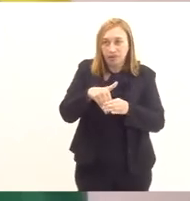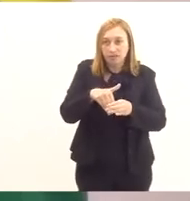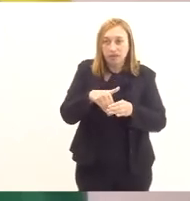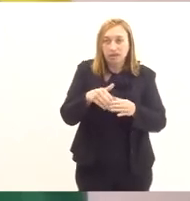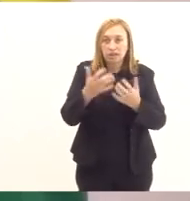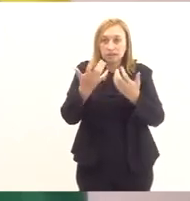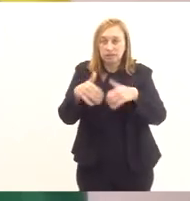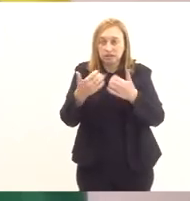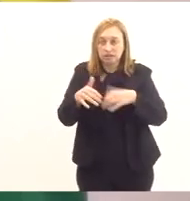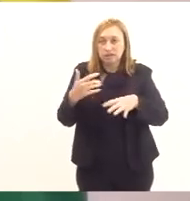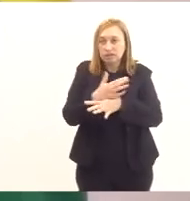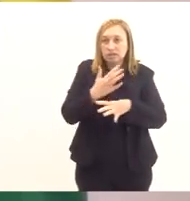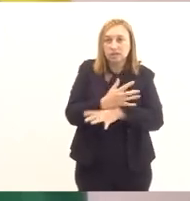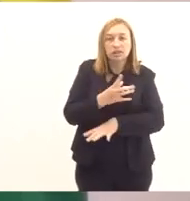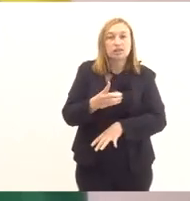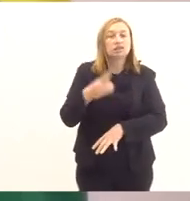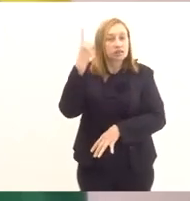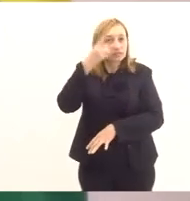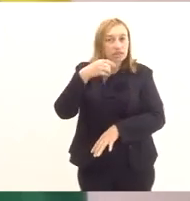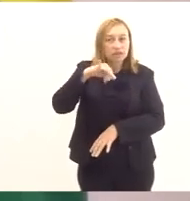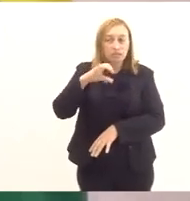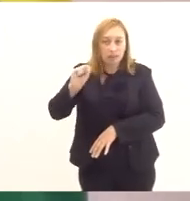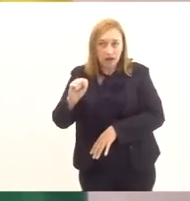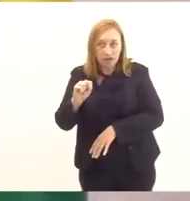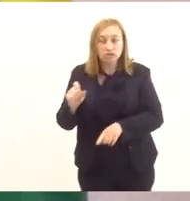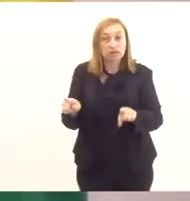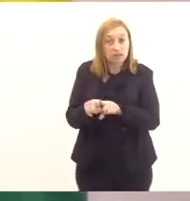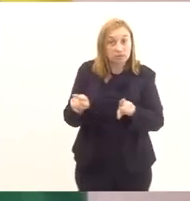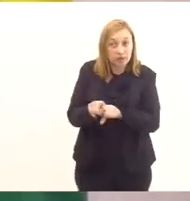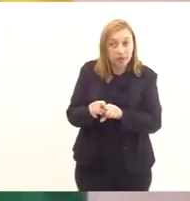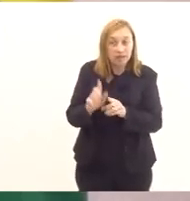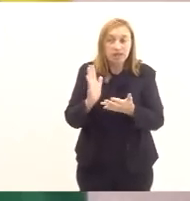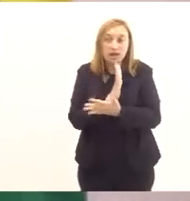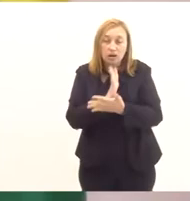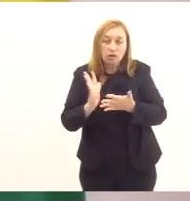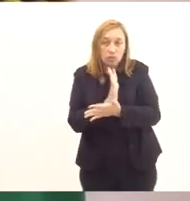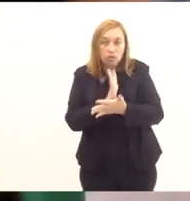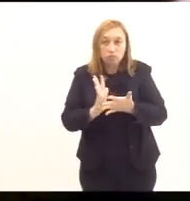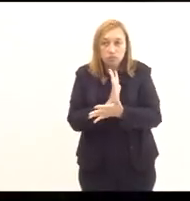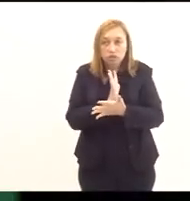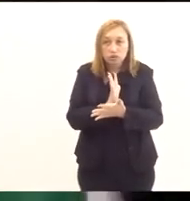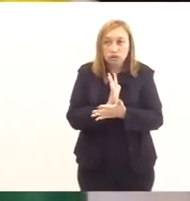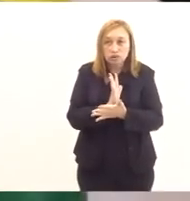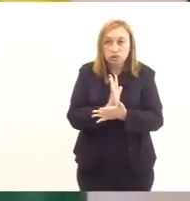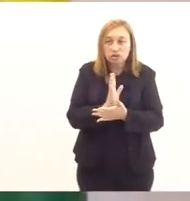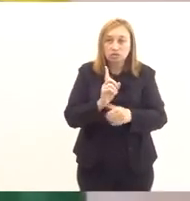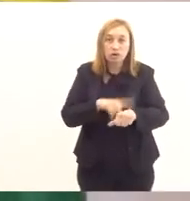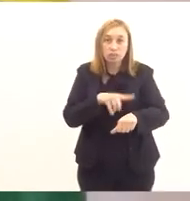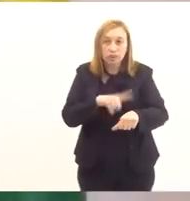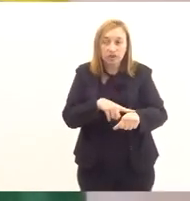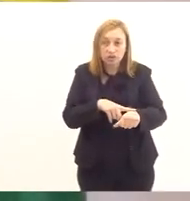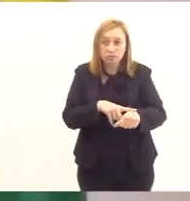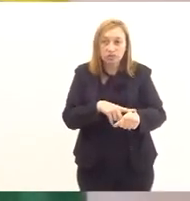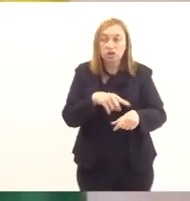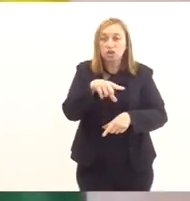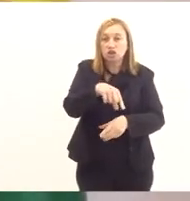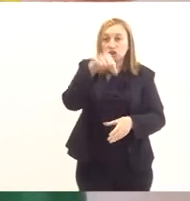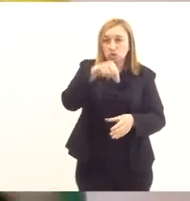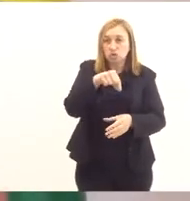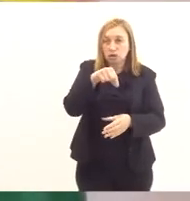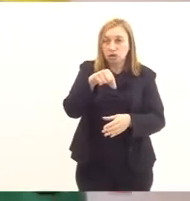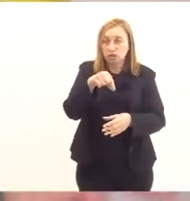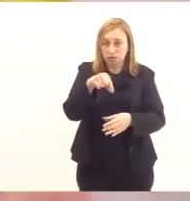da cidade Petrópolis estado Militar da Cidade de Petrópolis algum de Mandato segundo mais votado e deputado eleito